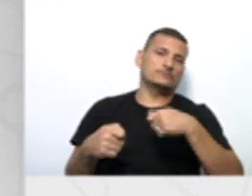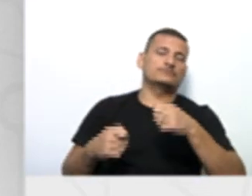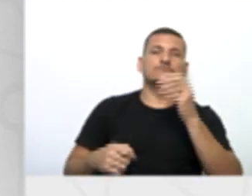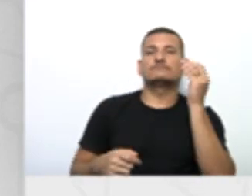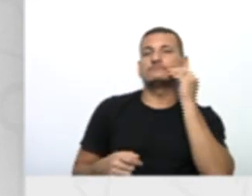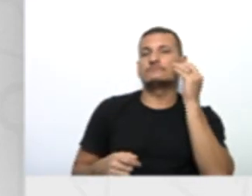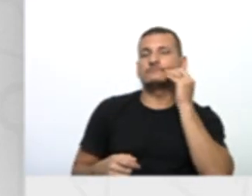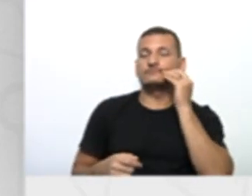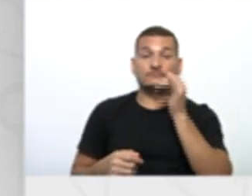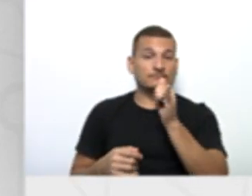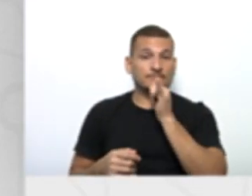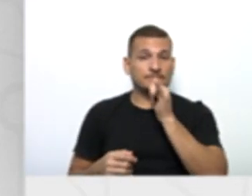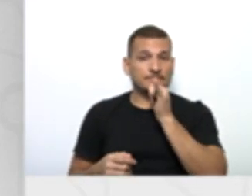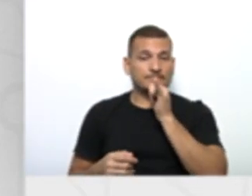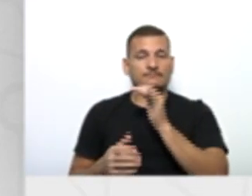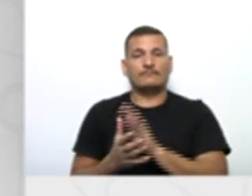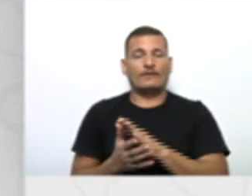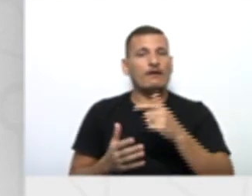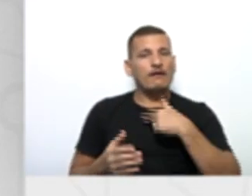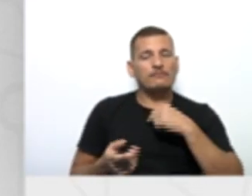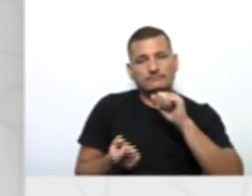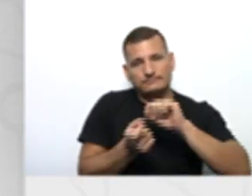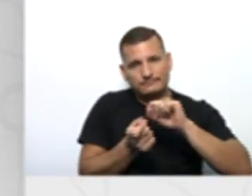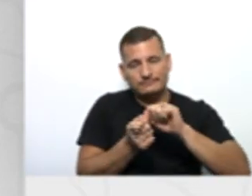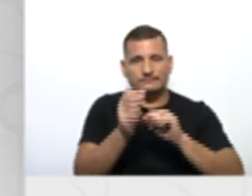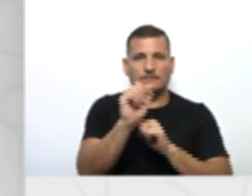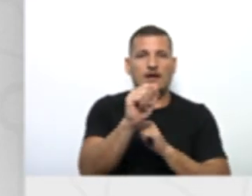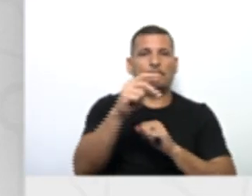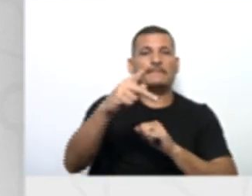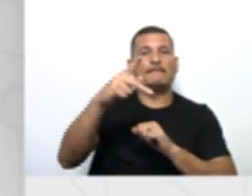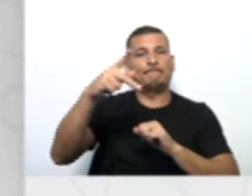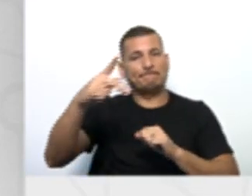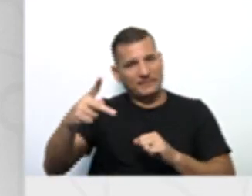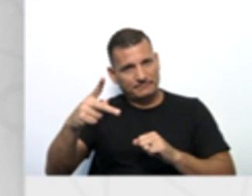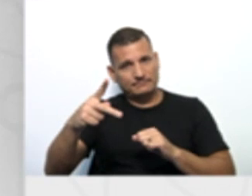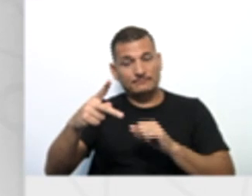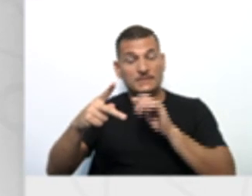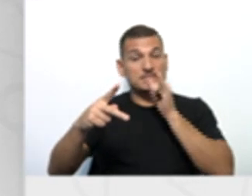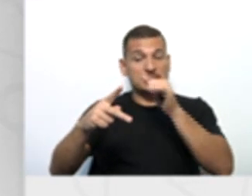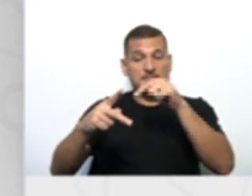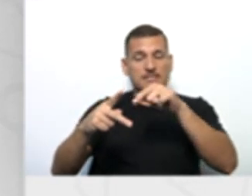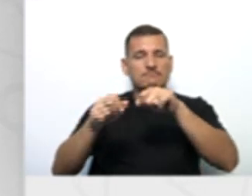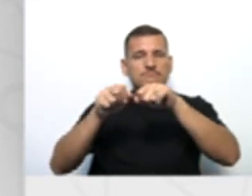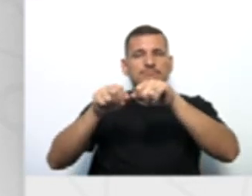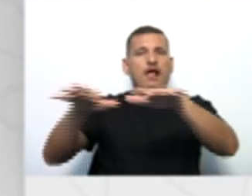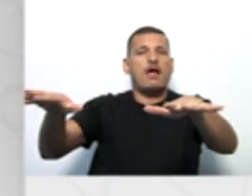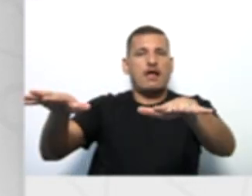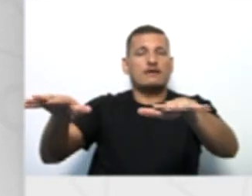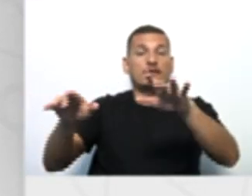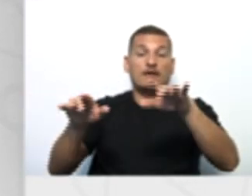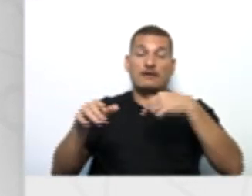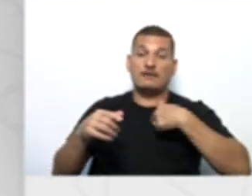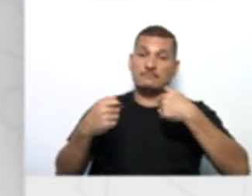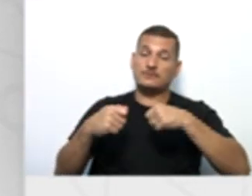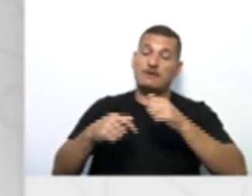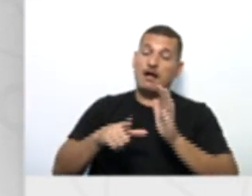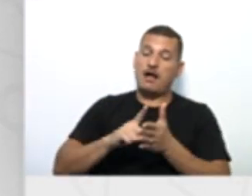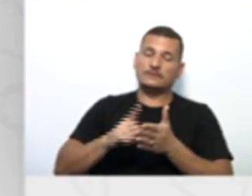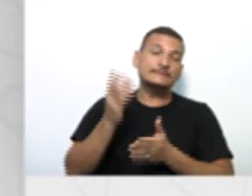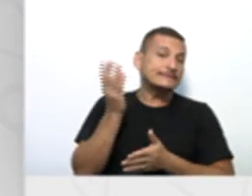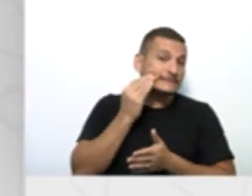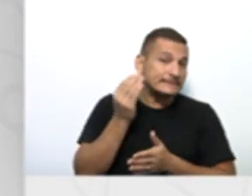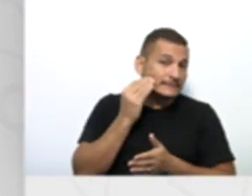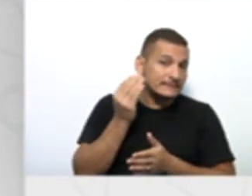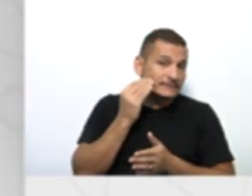para aplicar para eu construir um aplicativo e ele usar em todos os computadores, eu preciso testar esse aplicativo. E